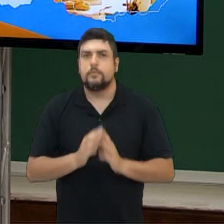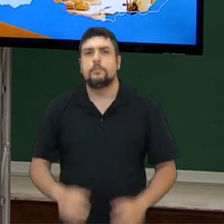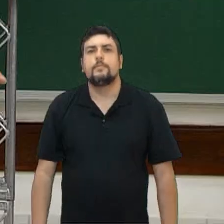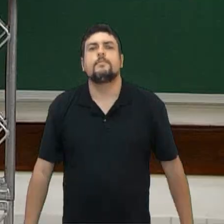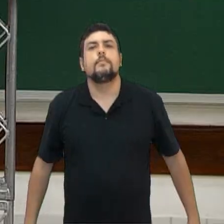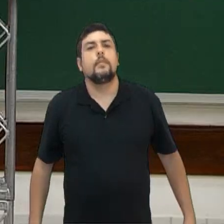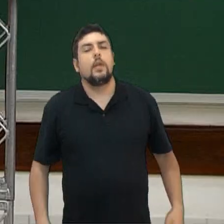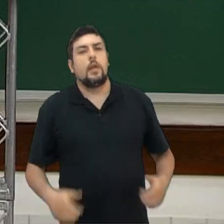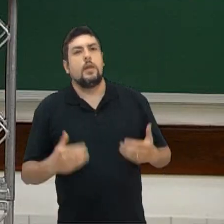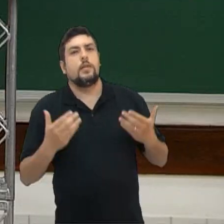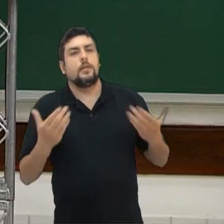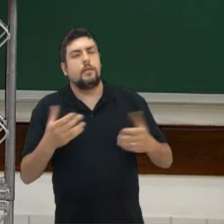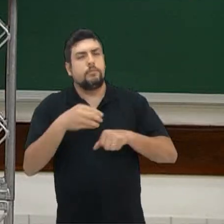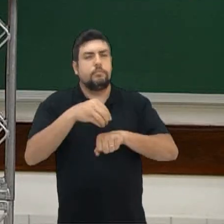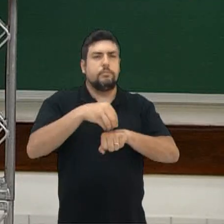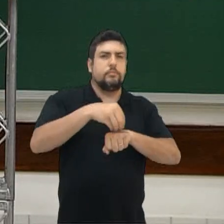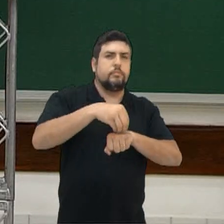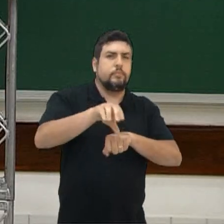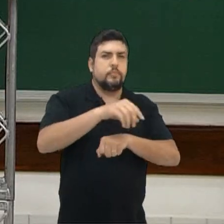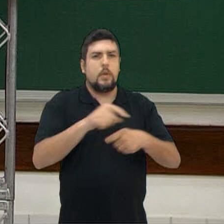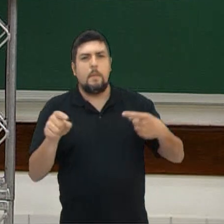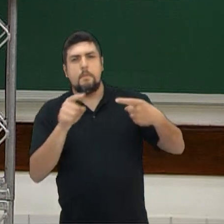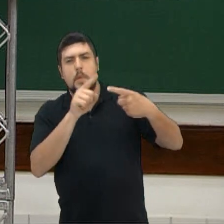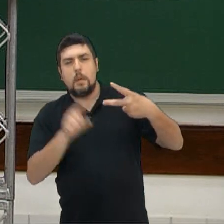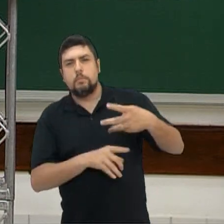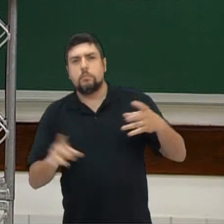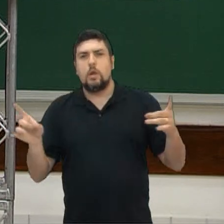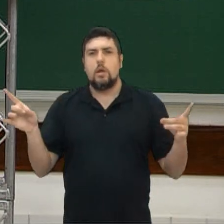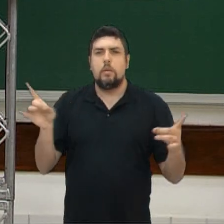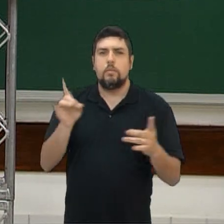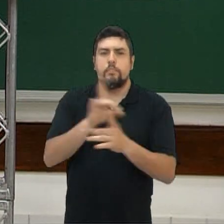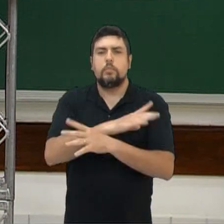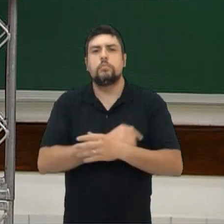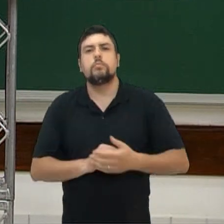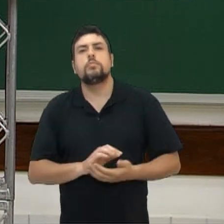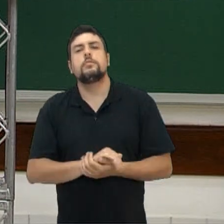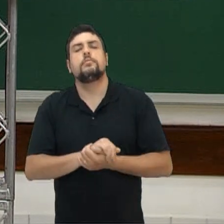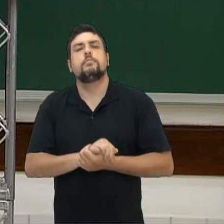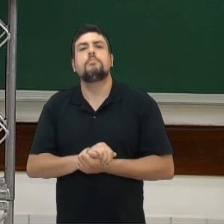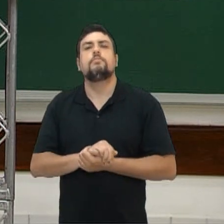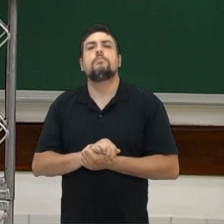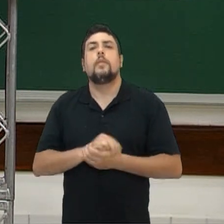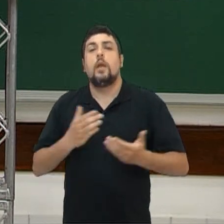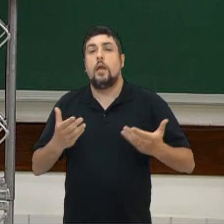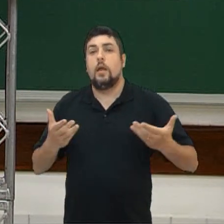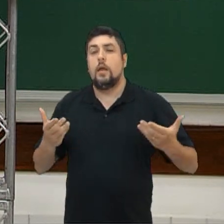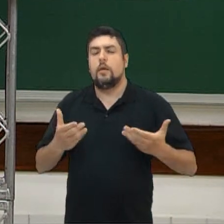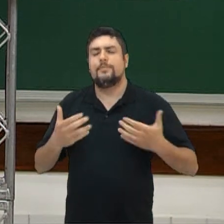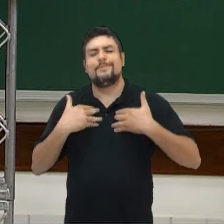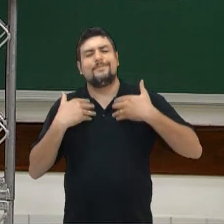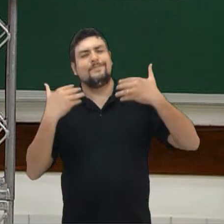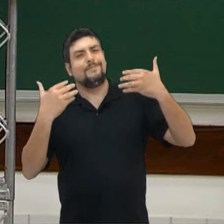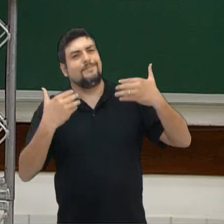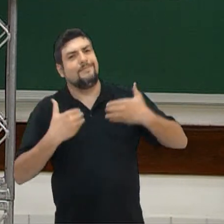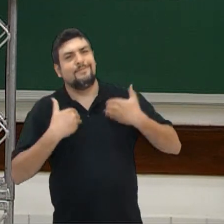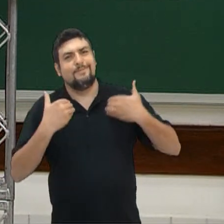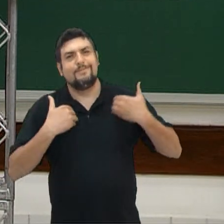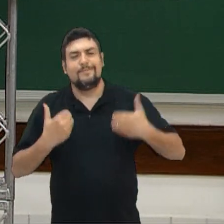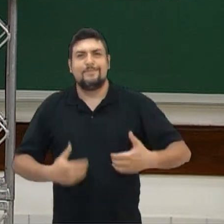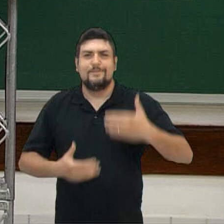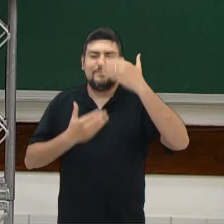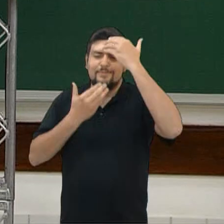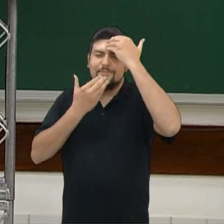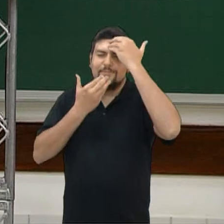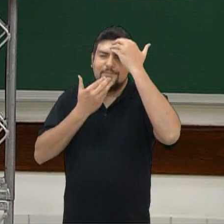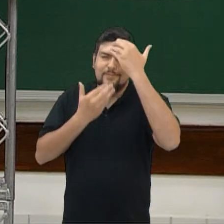queridos. Recados dados, voltamos aqui para a câmera 1. Alegria imensa, agradecendo sempre o carinho